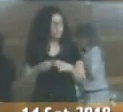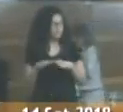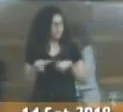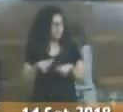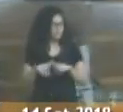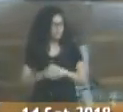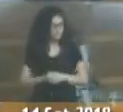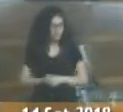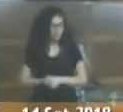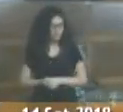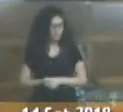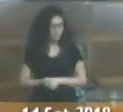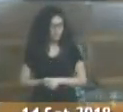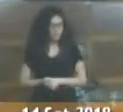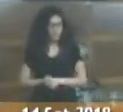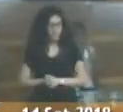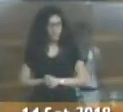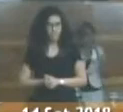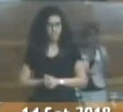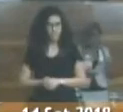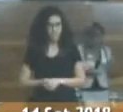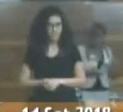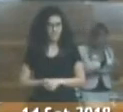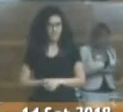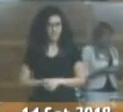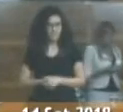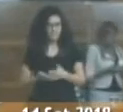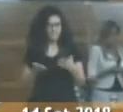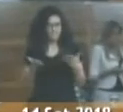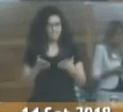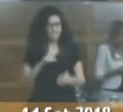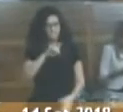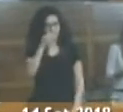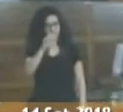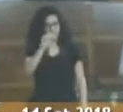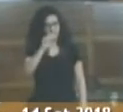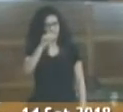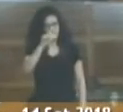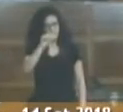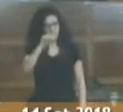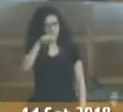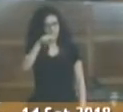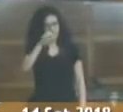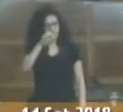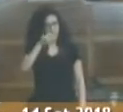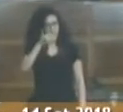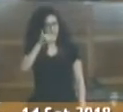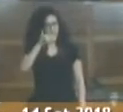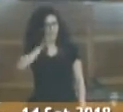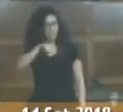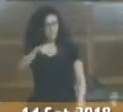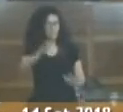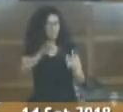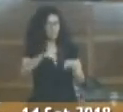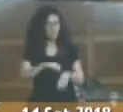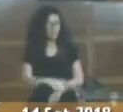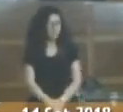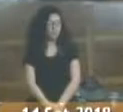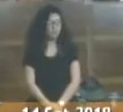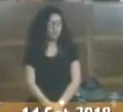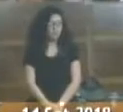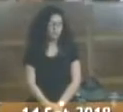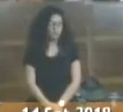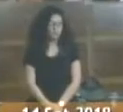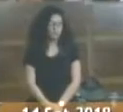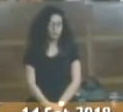formar. Passar a palavra... O senhor Zaganelli, depois o senhor Antônio, e aí finalizamos com o secretário Wagner.